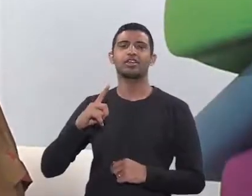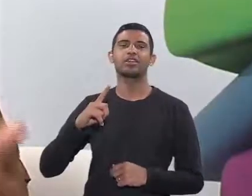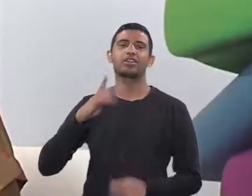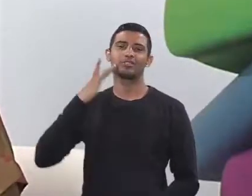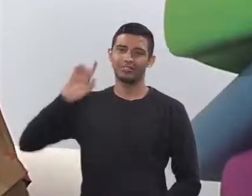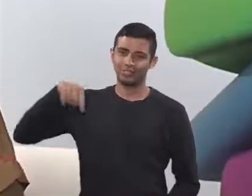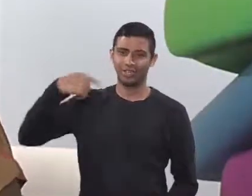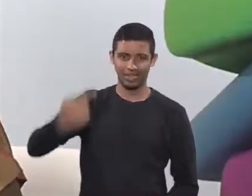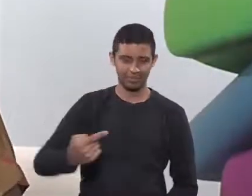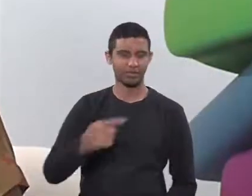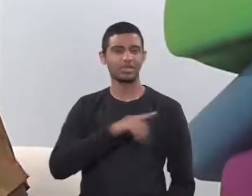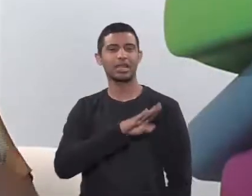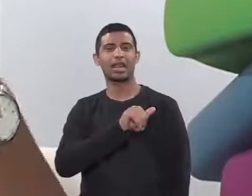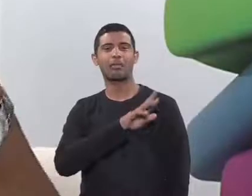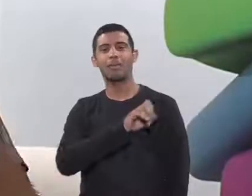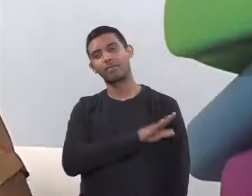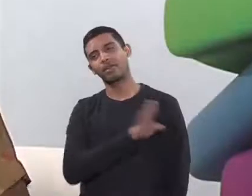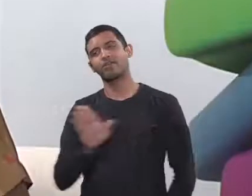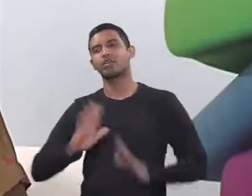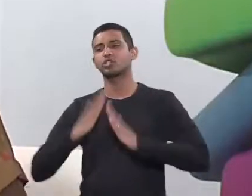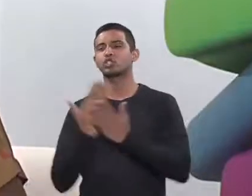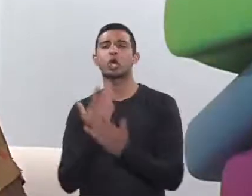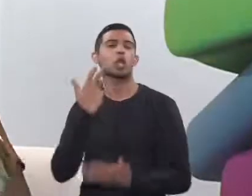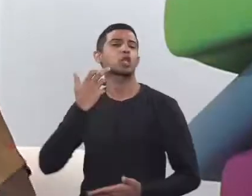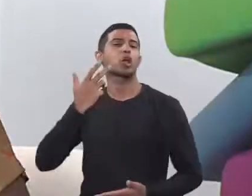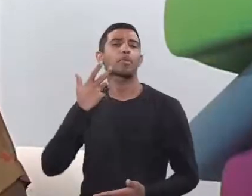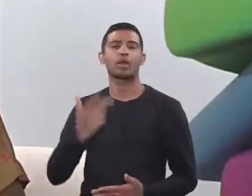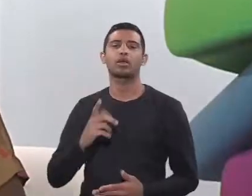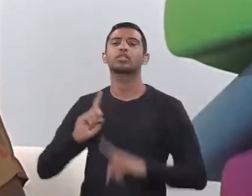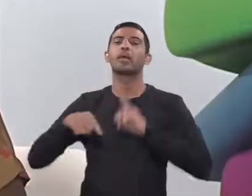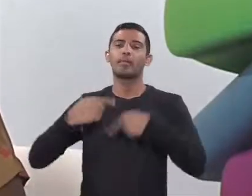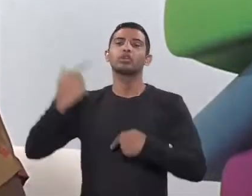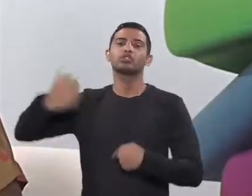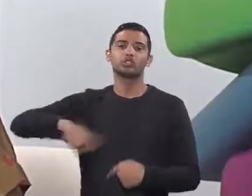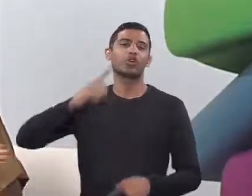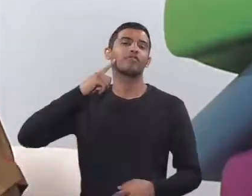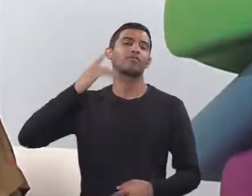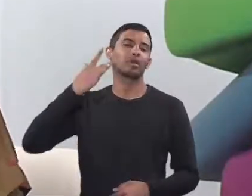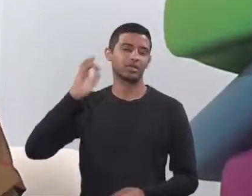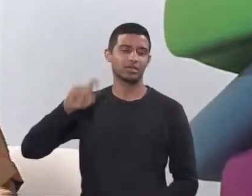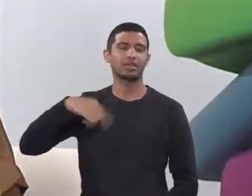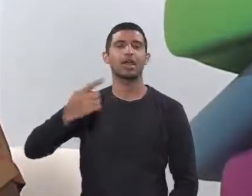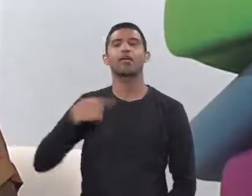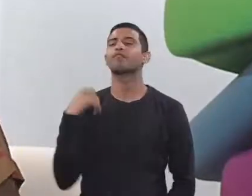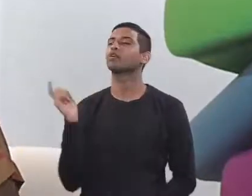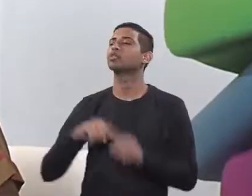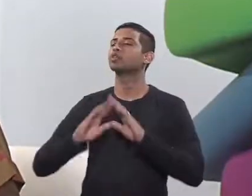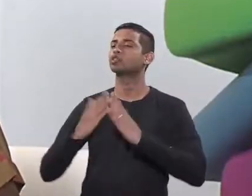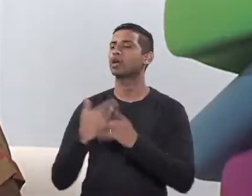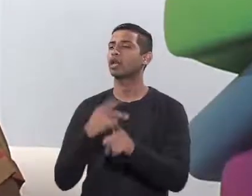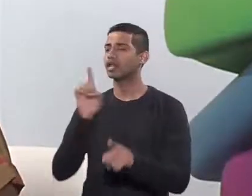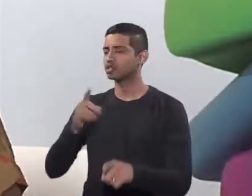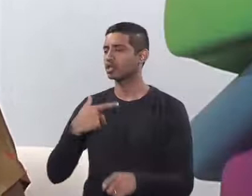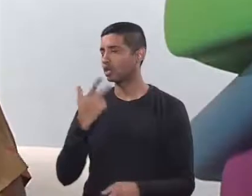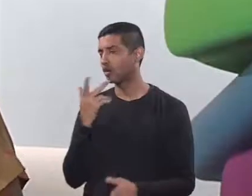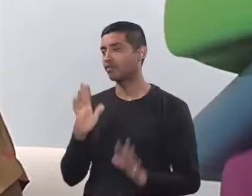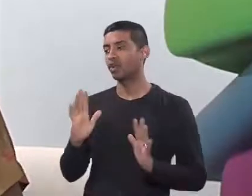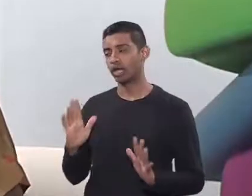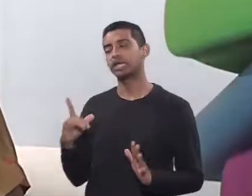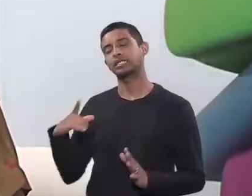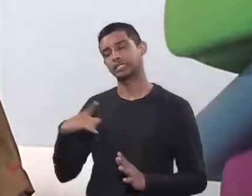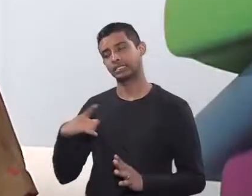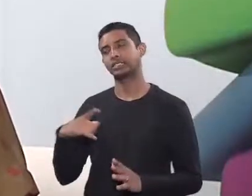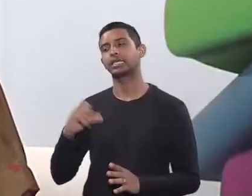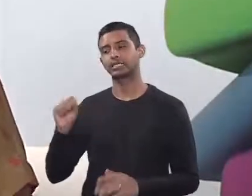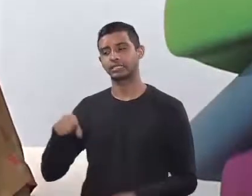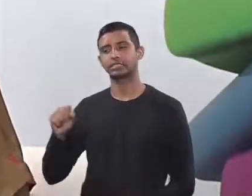a Bárbara foi à escola normal, aí quando foi no outro dia que eu fui levar ela para a escola, aí a diretora chegou para mim e falou assim, estava